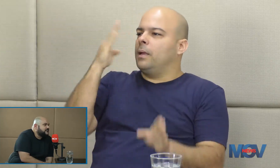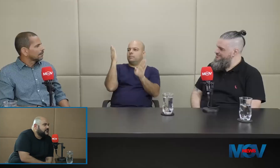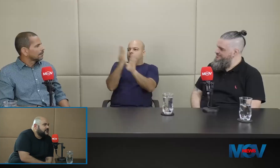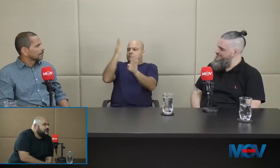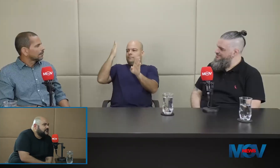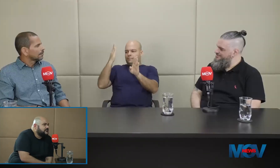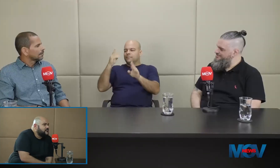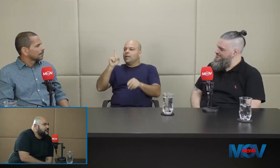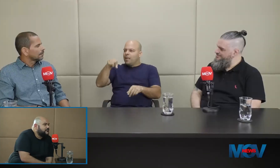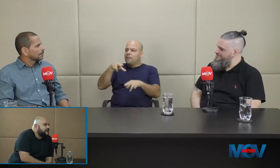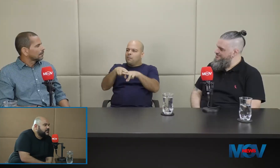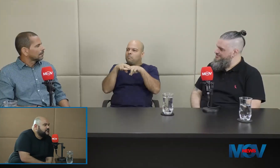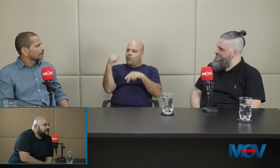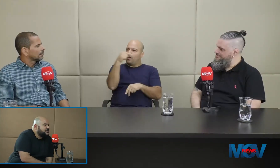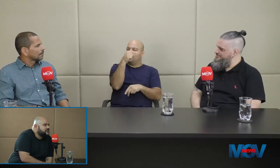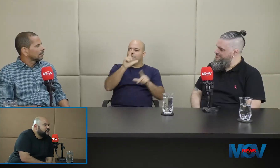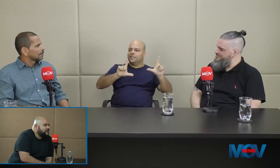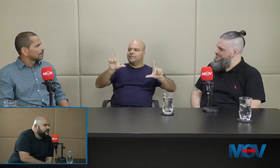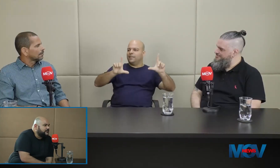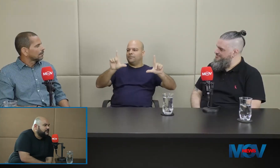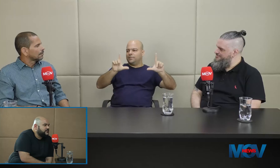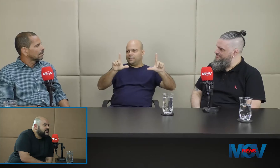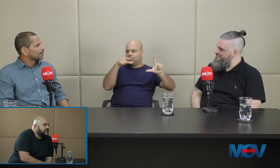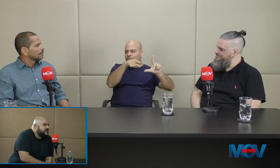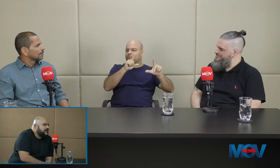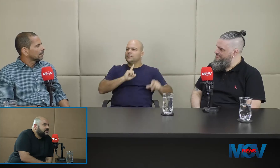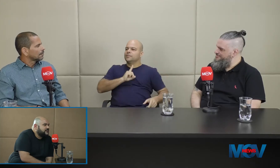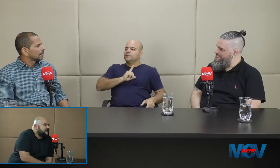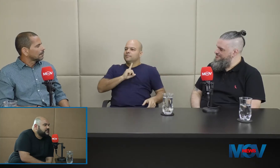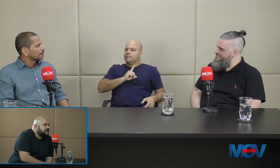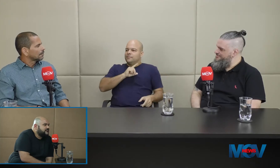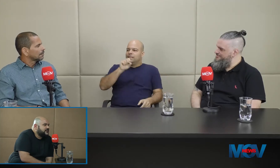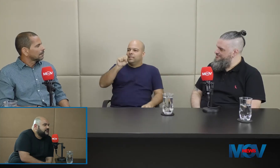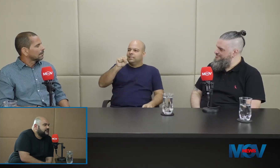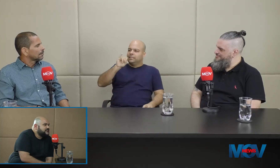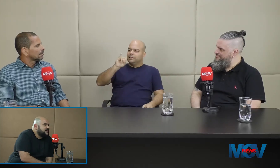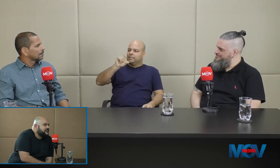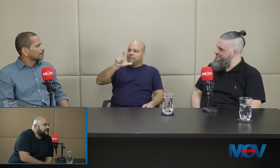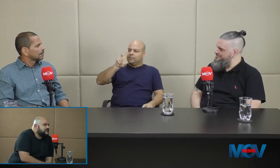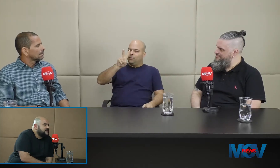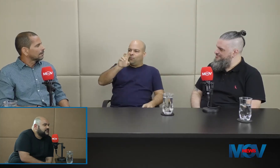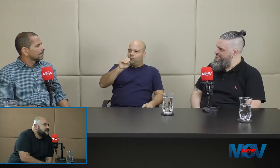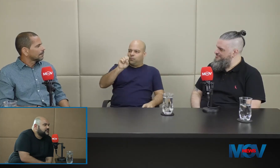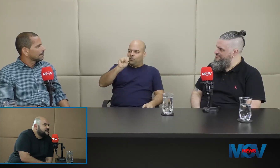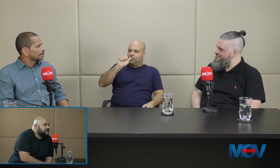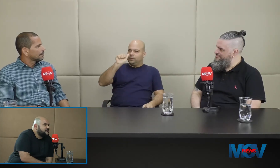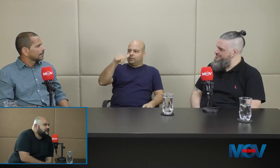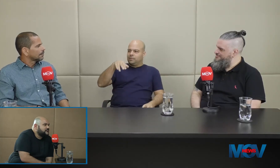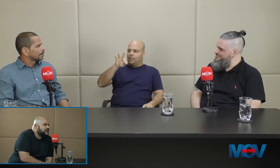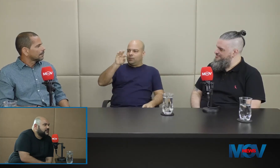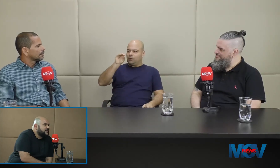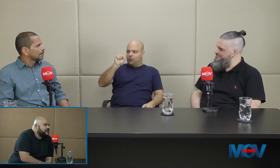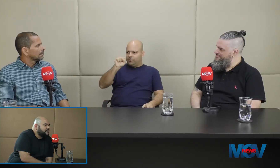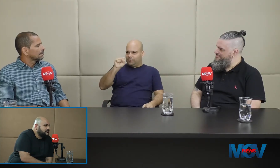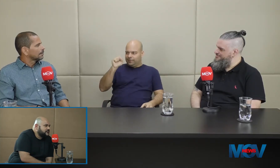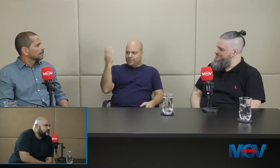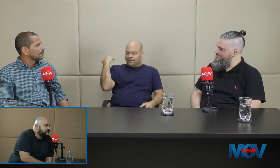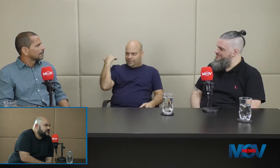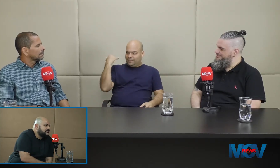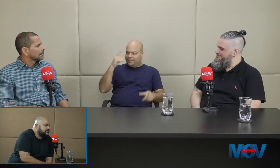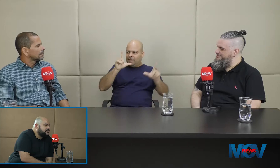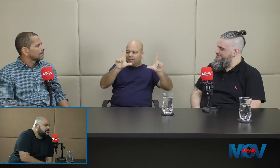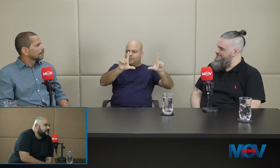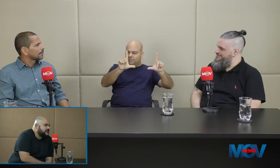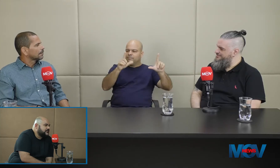doença. Então, como foi que a minha mãe descobriu? Ela uma vez estava vendo televisão, ela estava assistindo o programa do